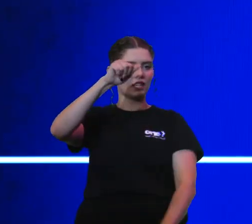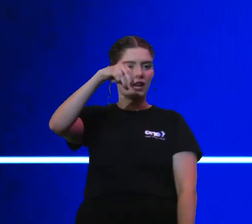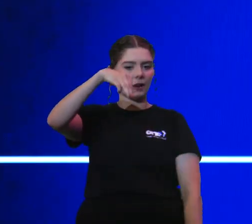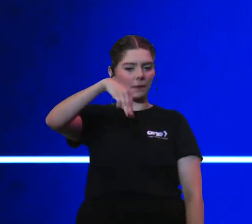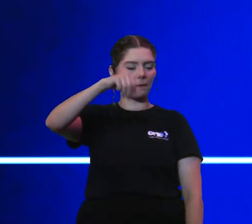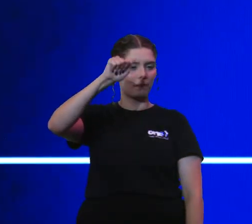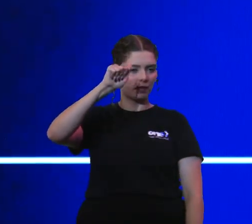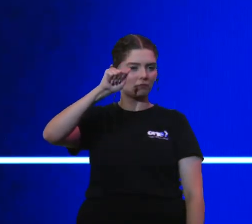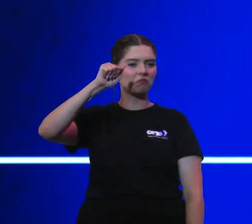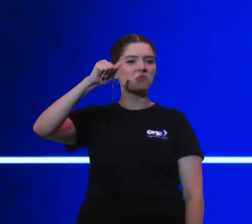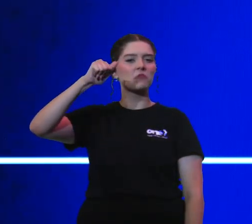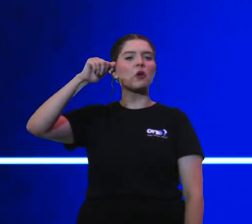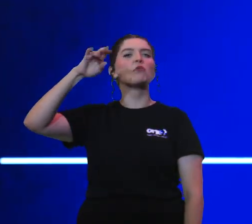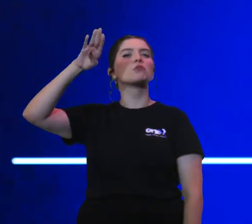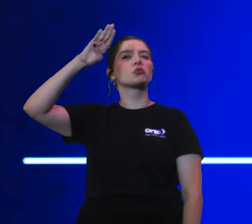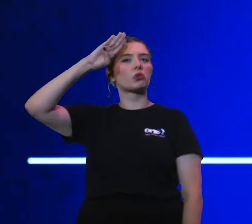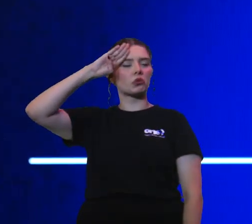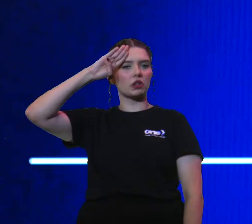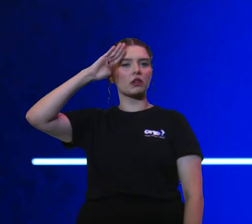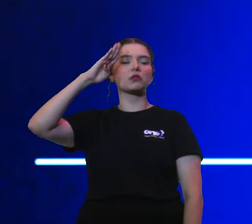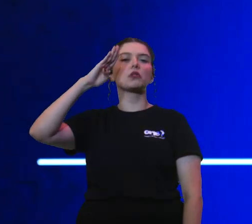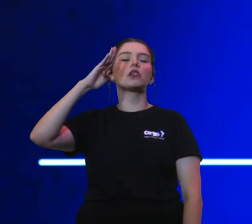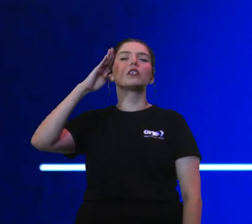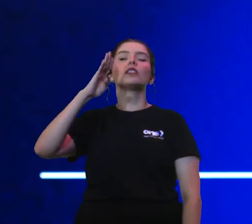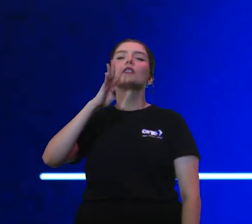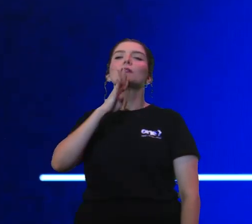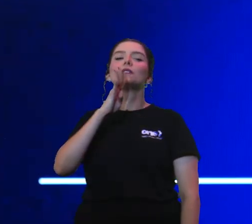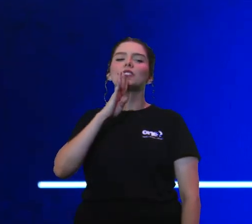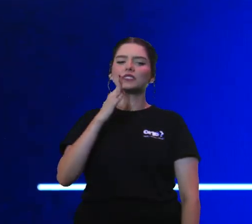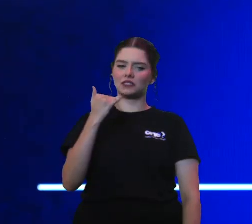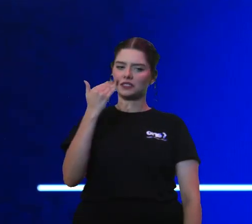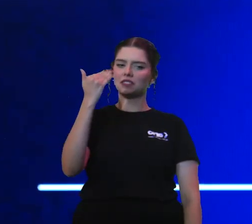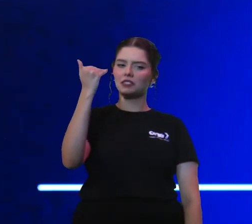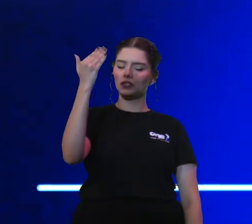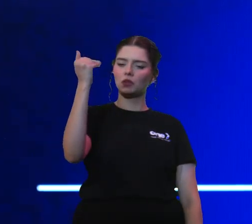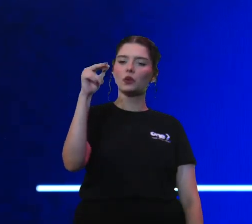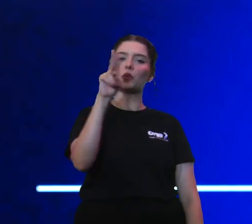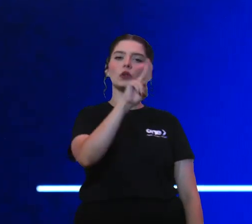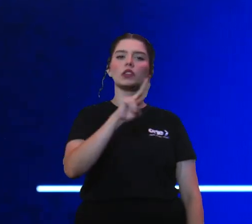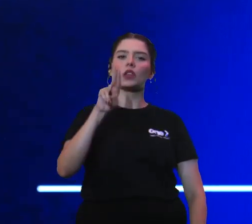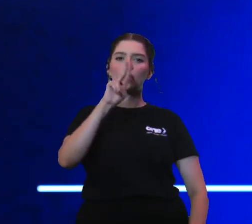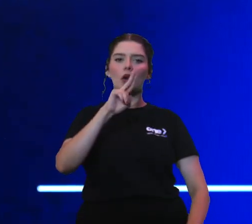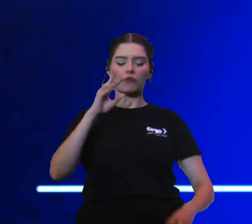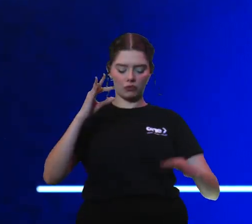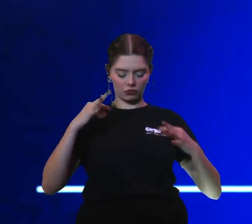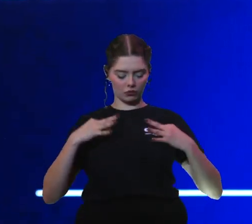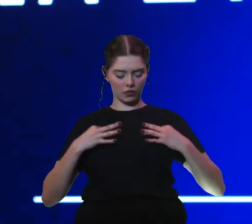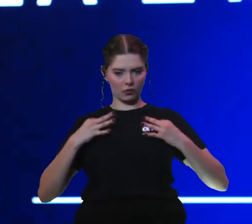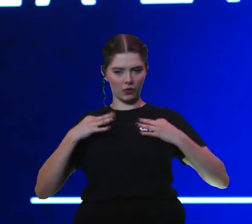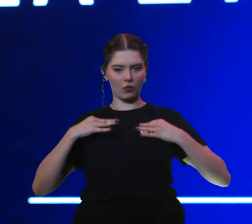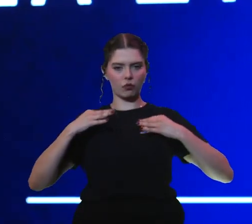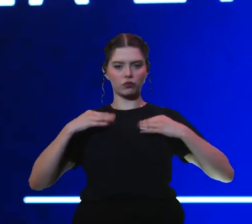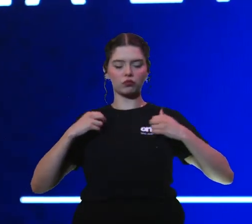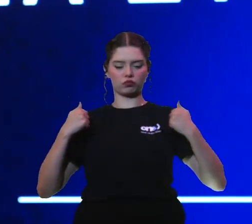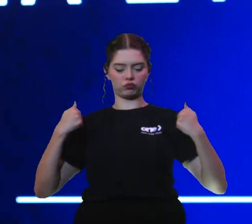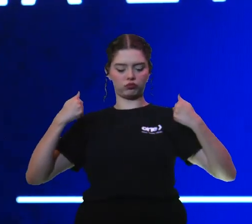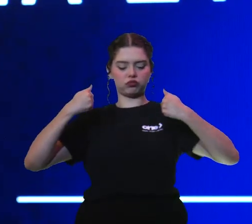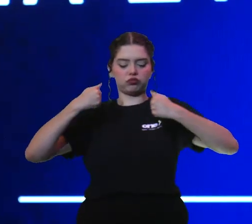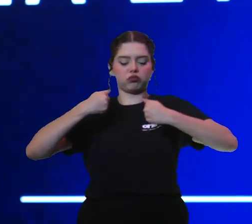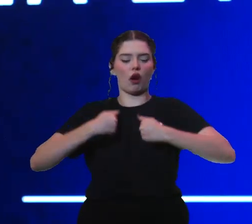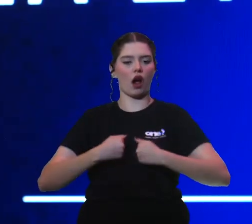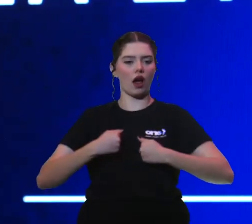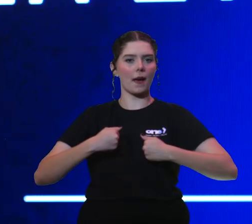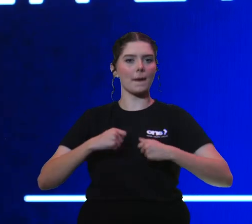general, muito conhecido da época, que vestia uma armadura, mas estava com o que por baixo da